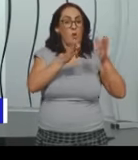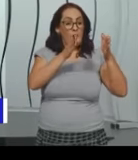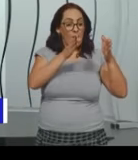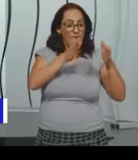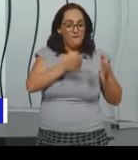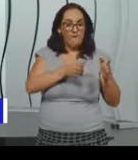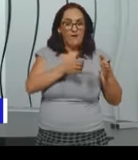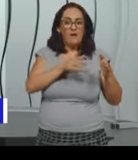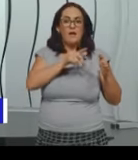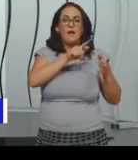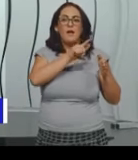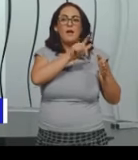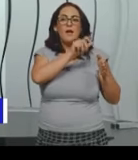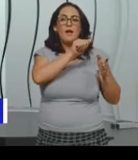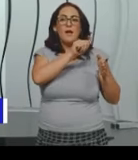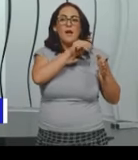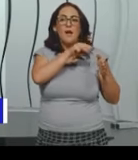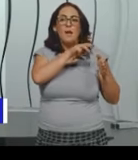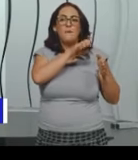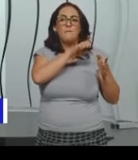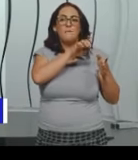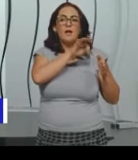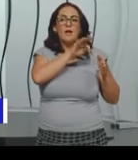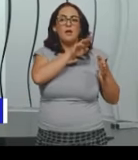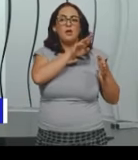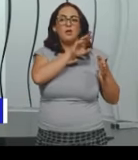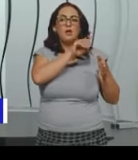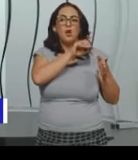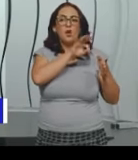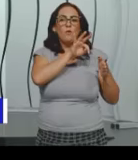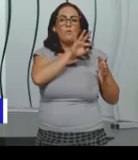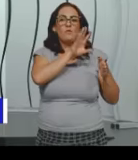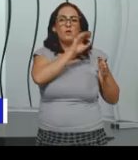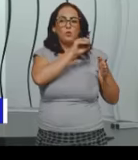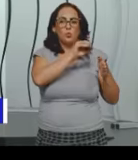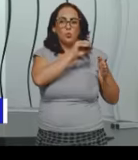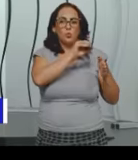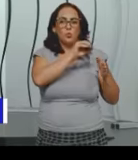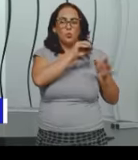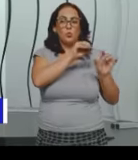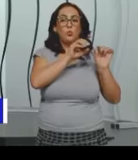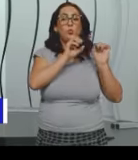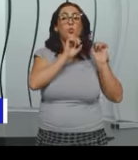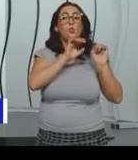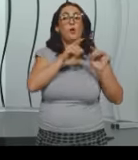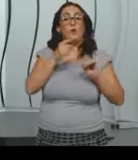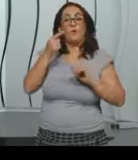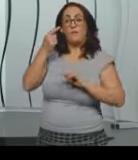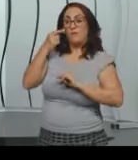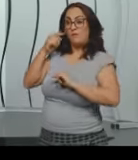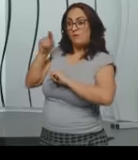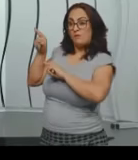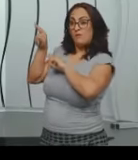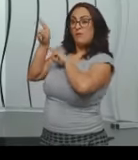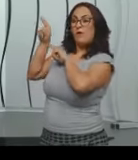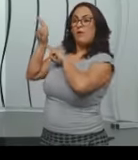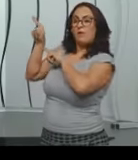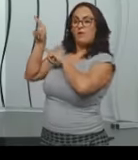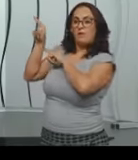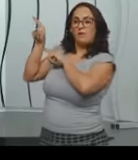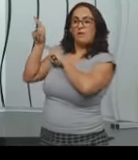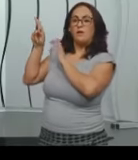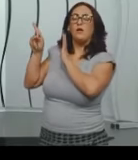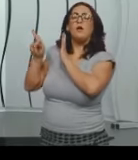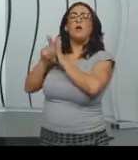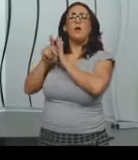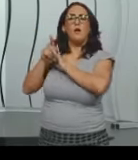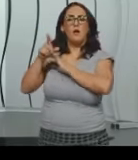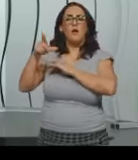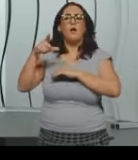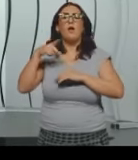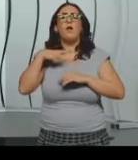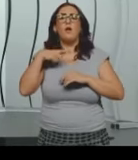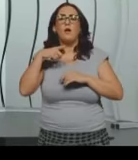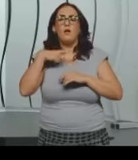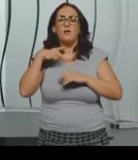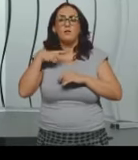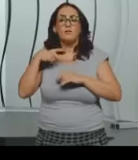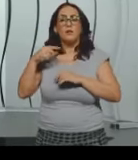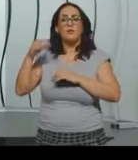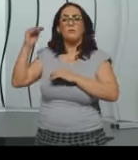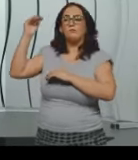gametófito, então, que vai ser só o prótalo, vai ser haploide,